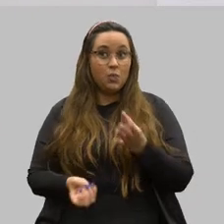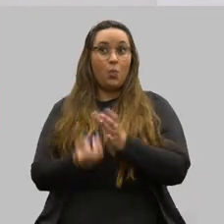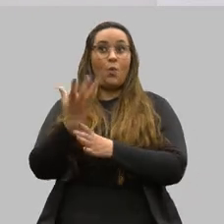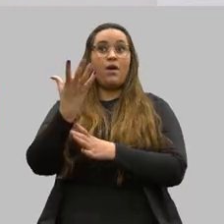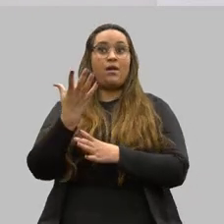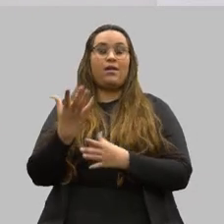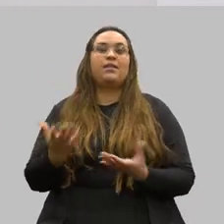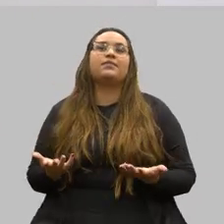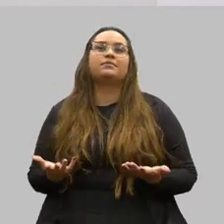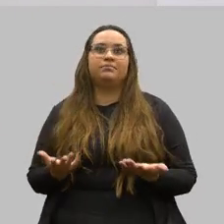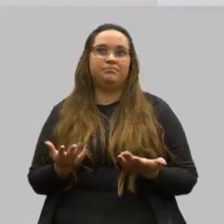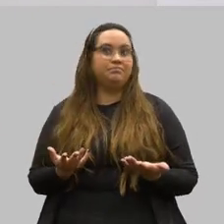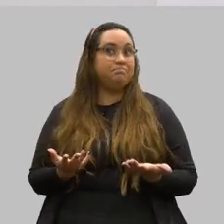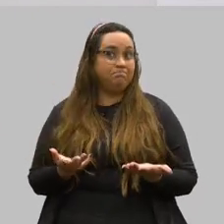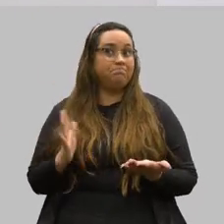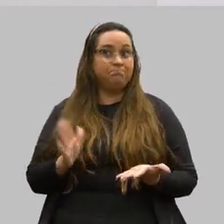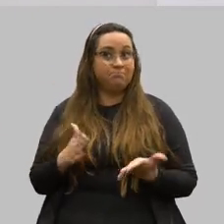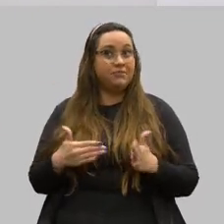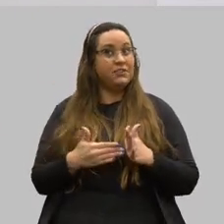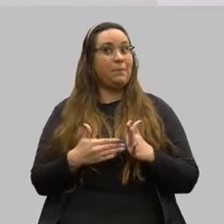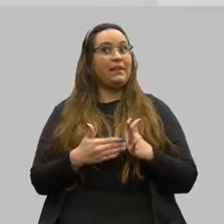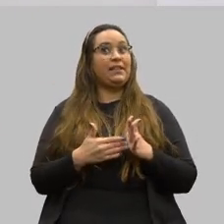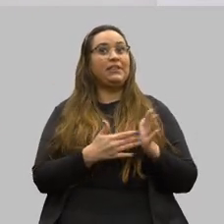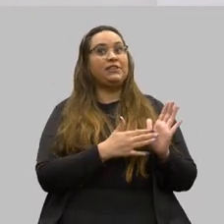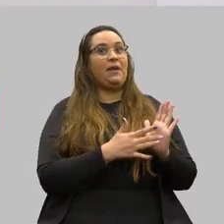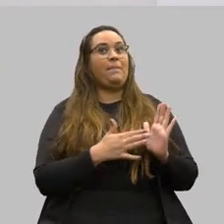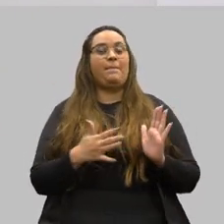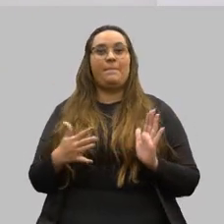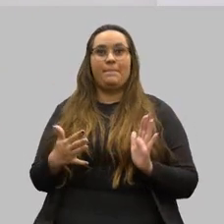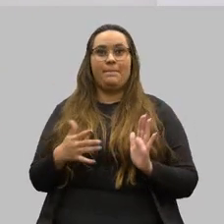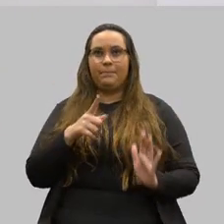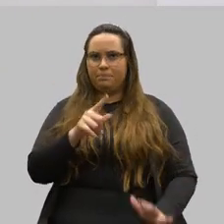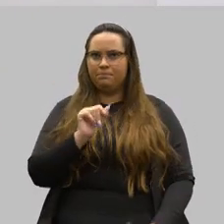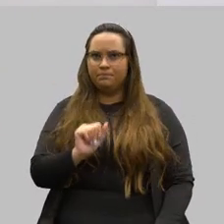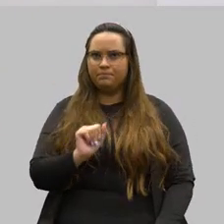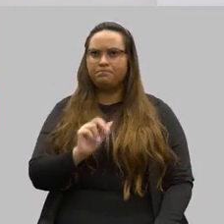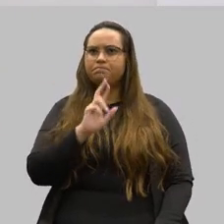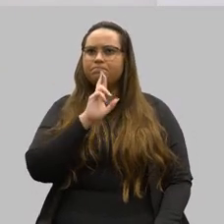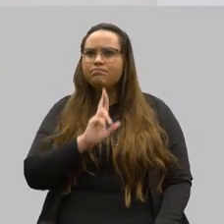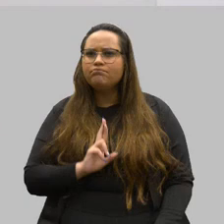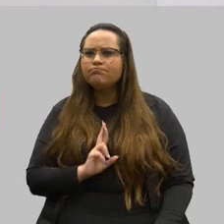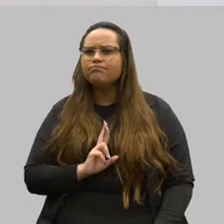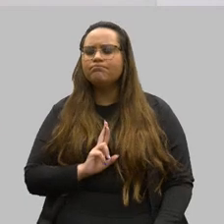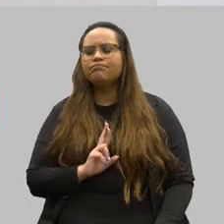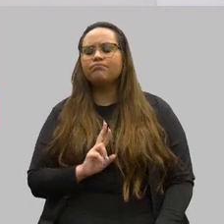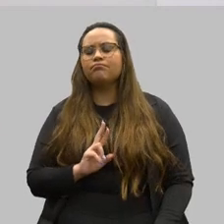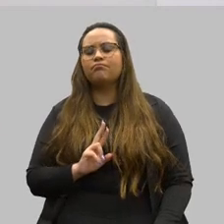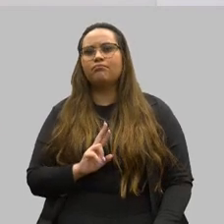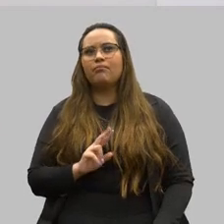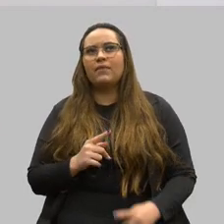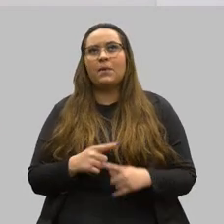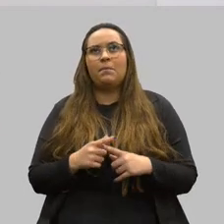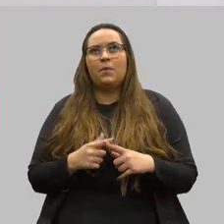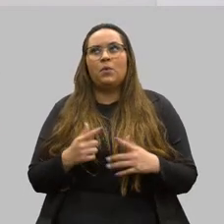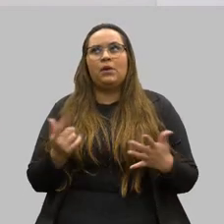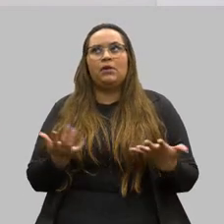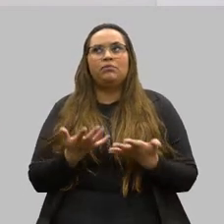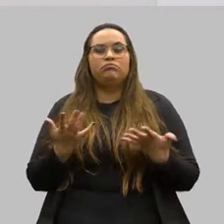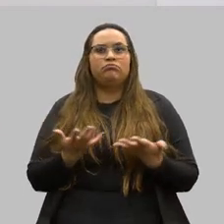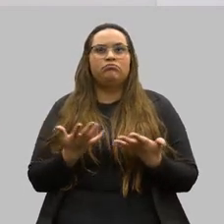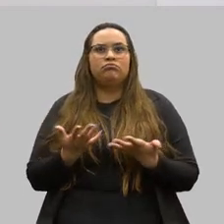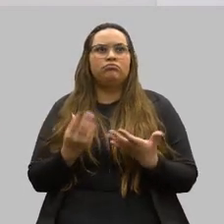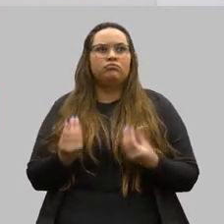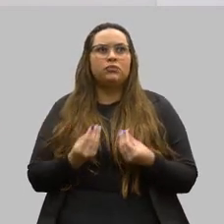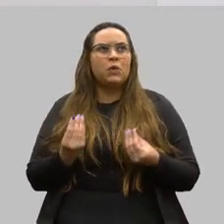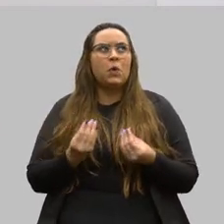né então é algo que vem de de bastante tempo se eu puder contribuir né nessa nessa sobre